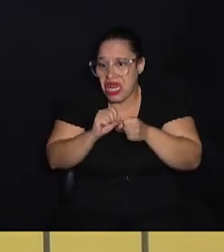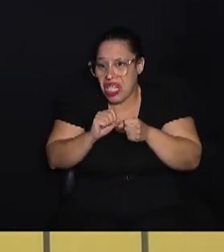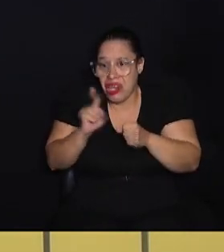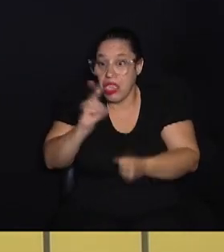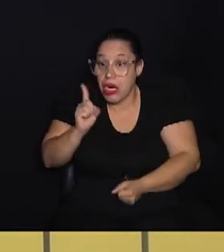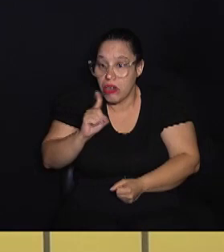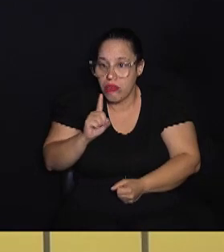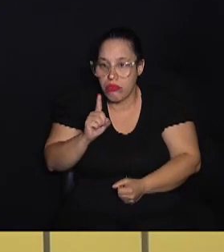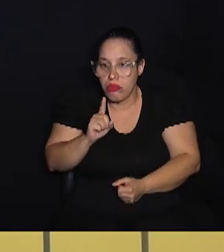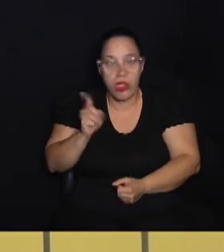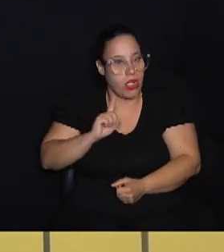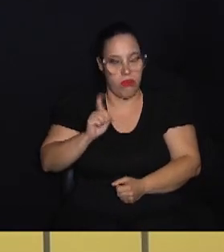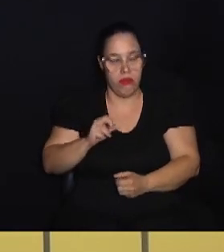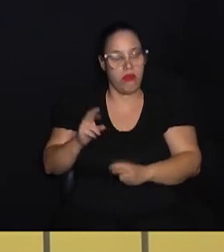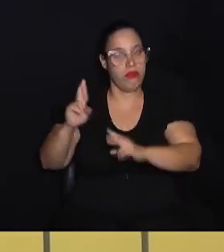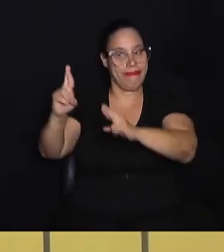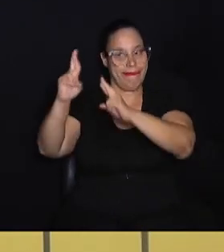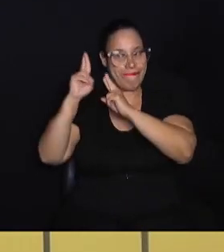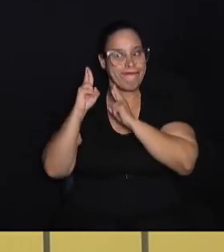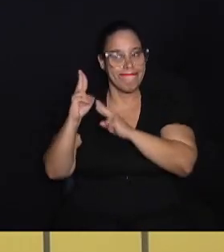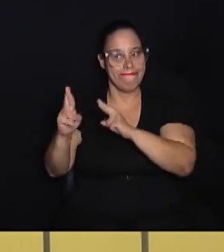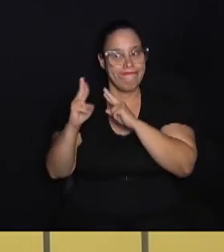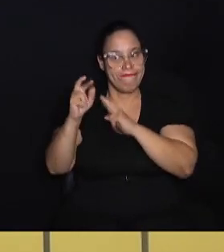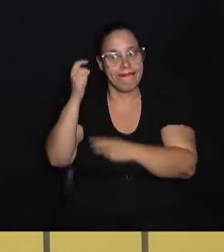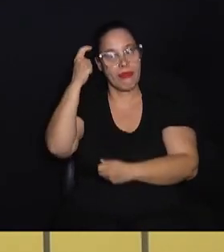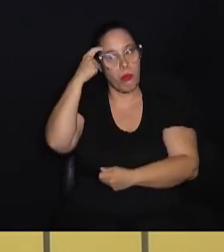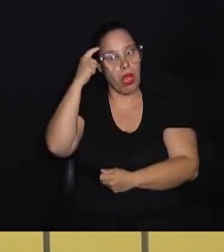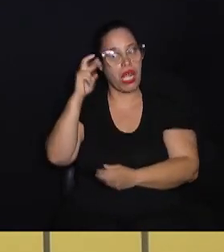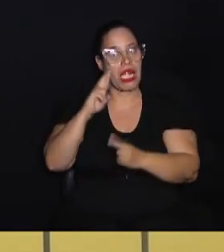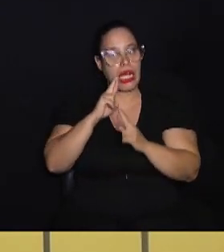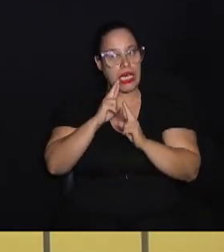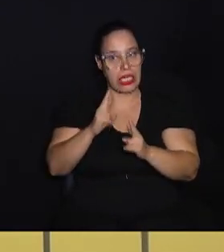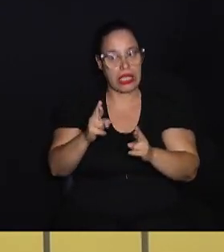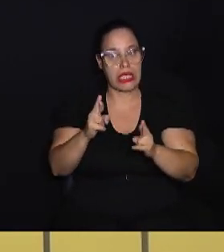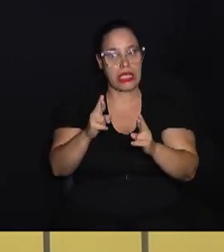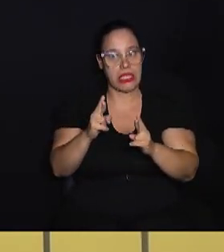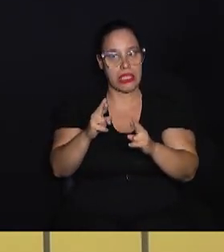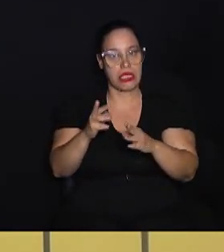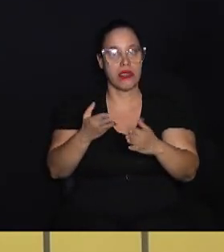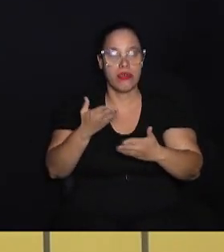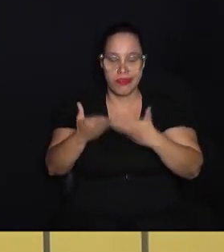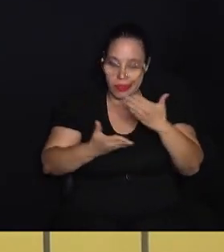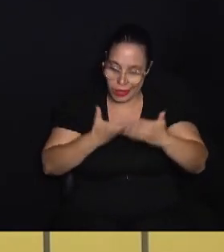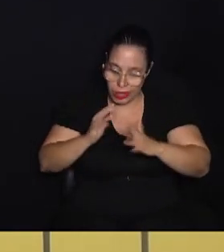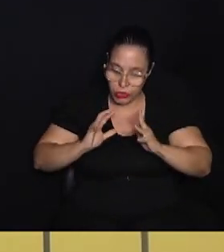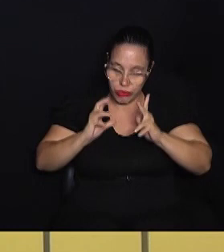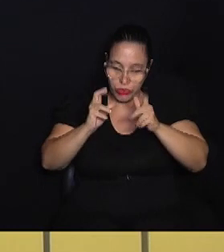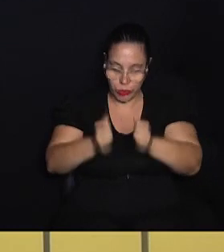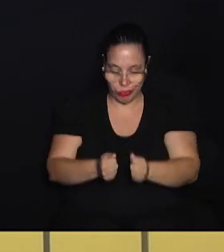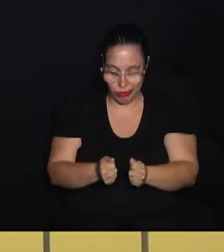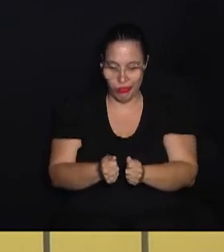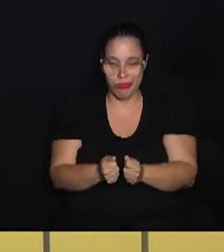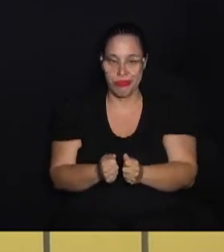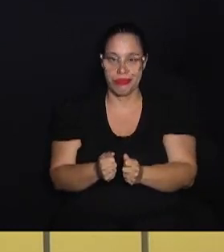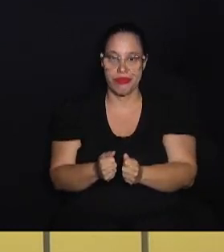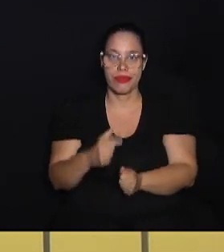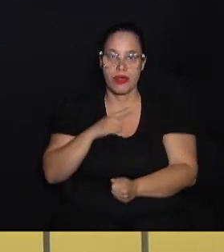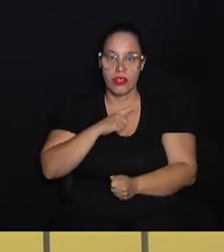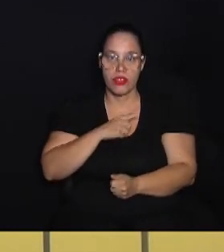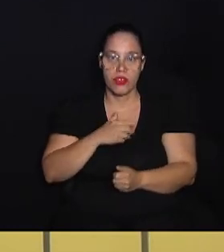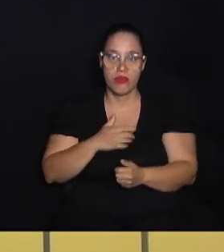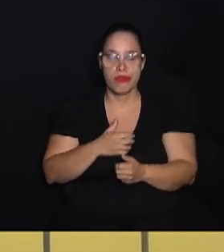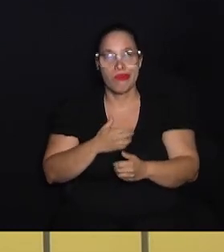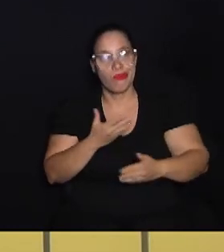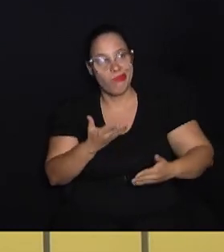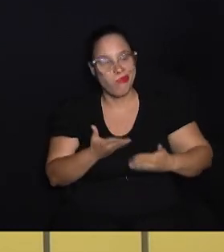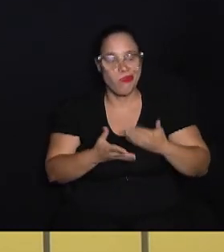ser esperançoso e pensar em soluções para a gente lidar com isso tudo e para a gente tentar